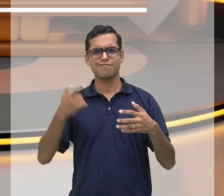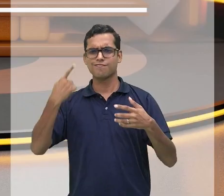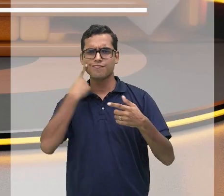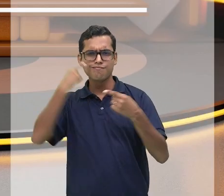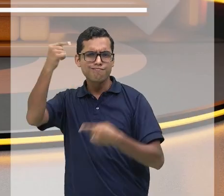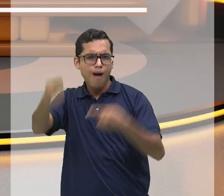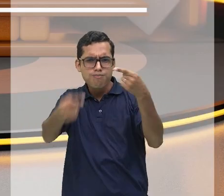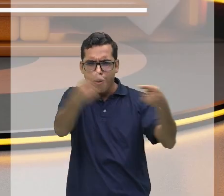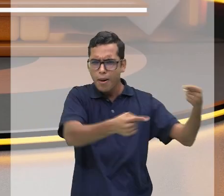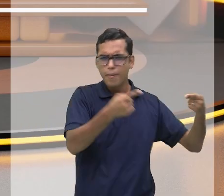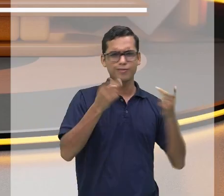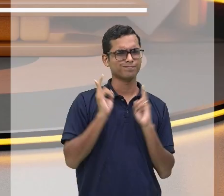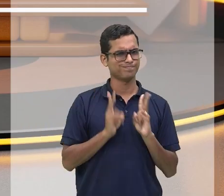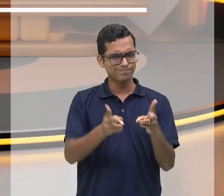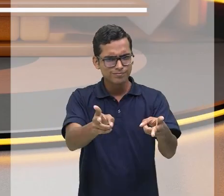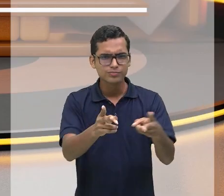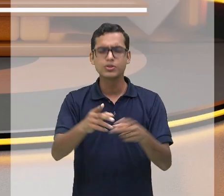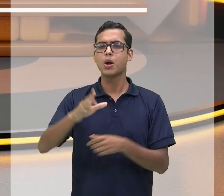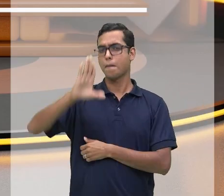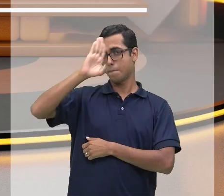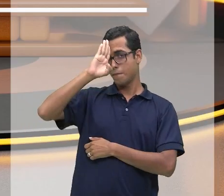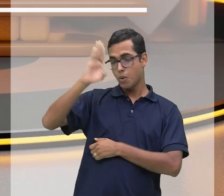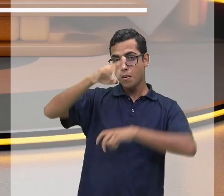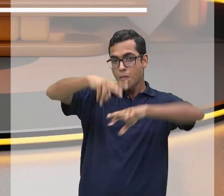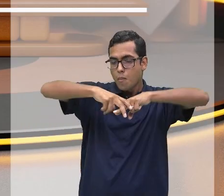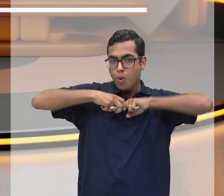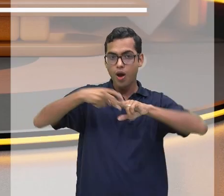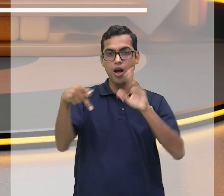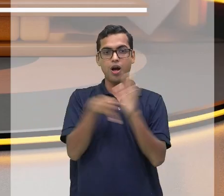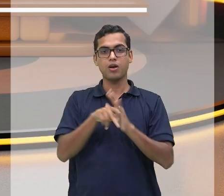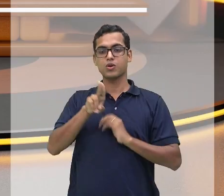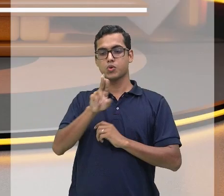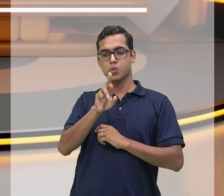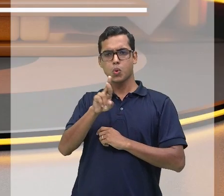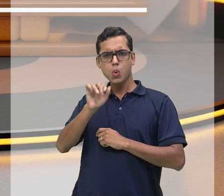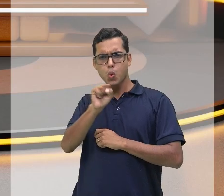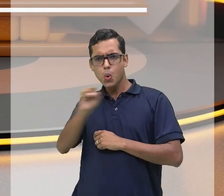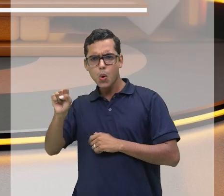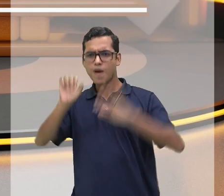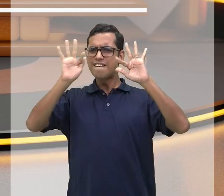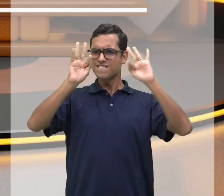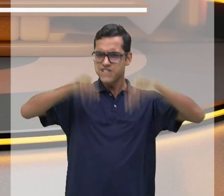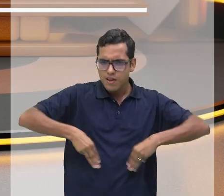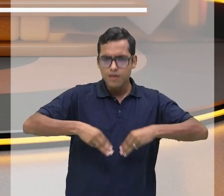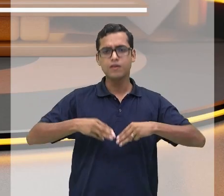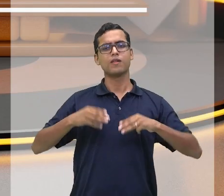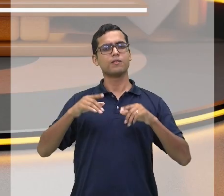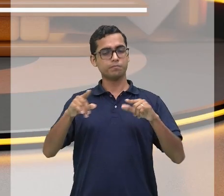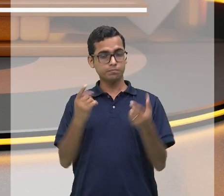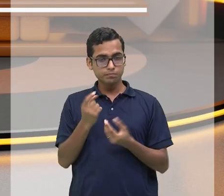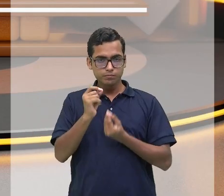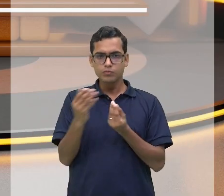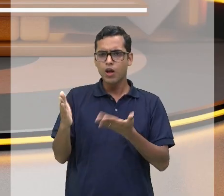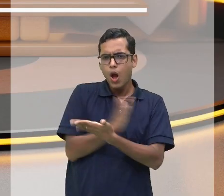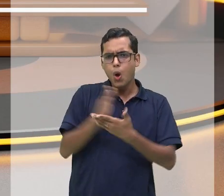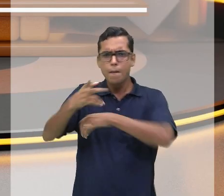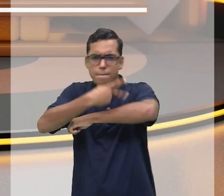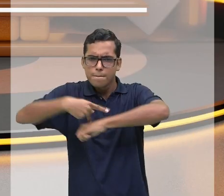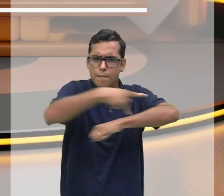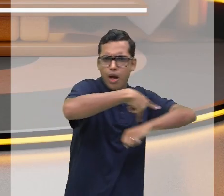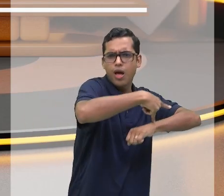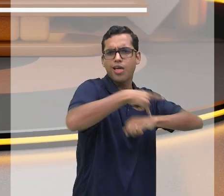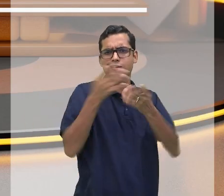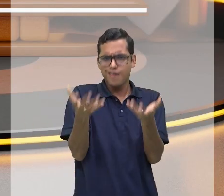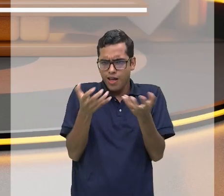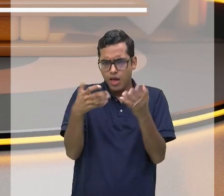conflitos, principalmente ali com o fim da União Soviética, tá? Com o fim da União Soviética, alguns países queriam estar do